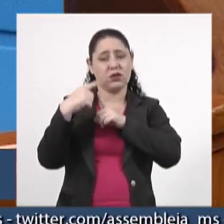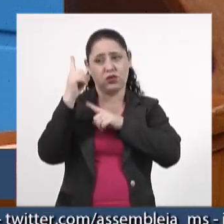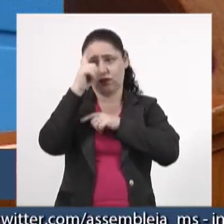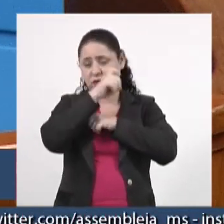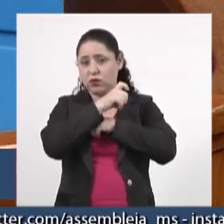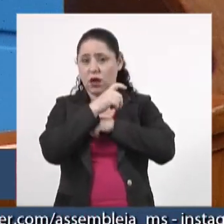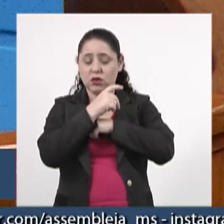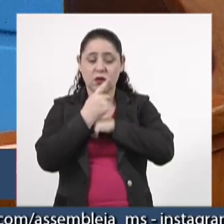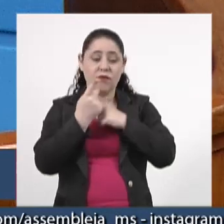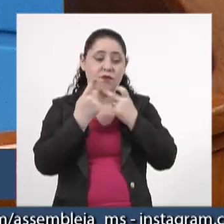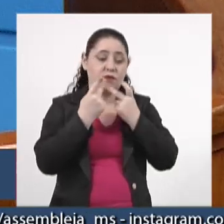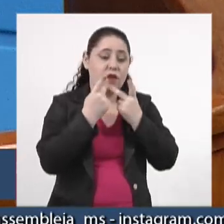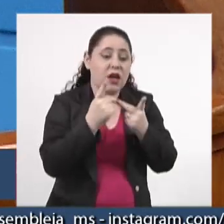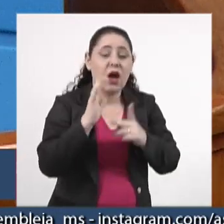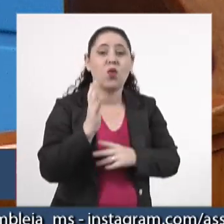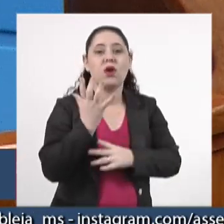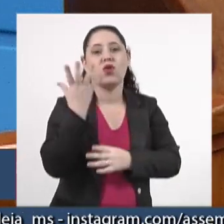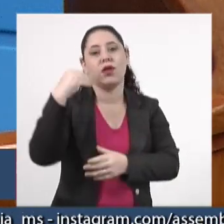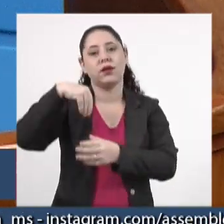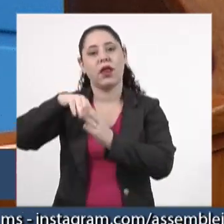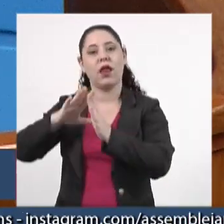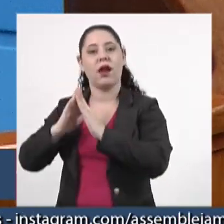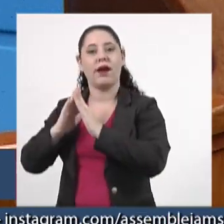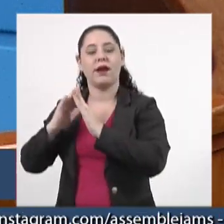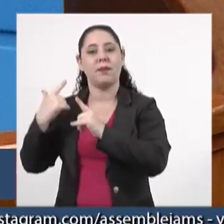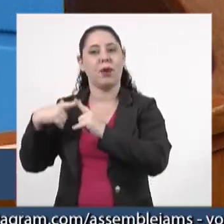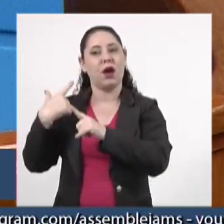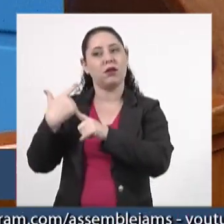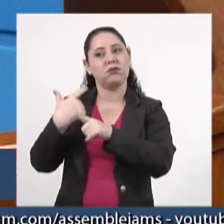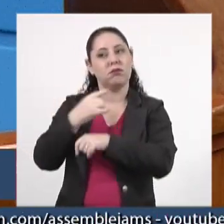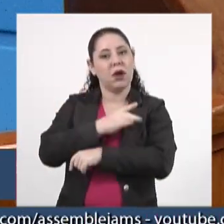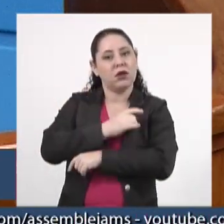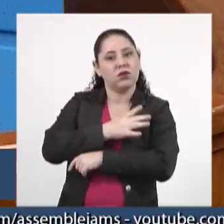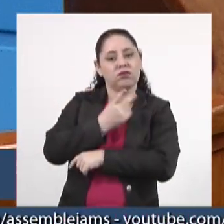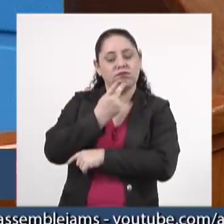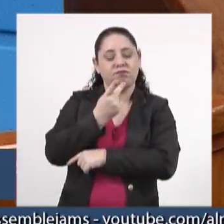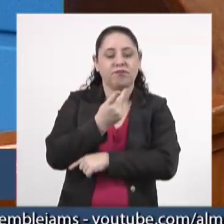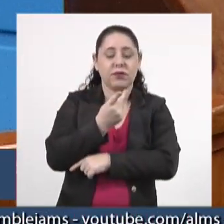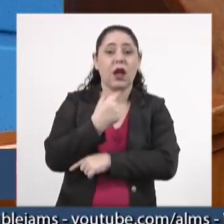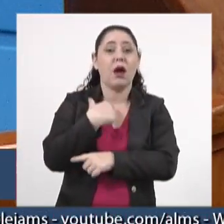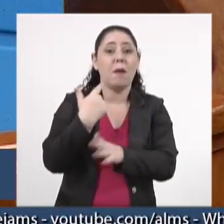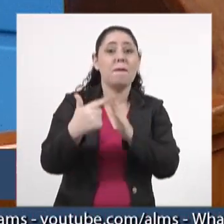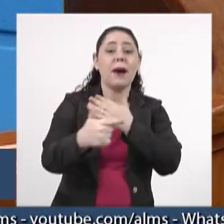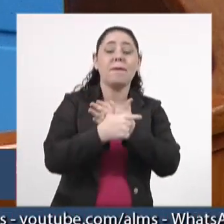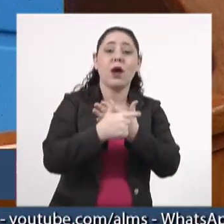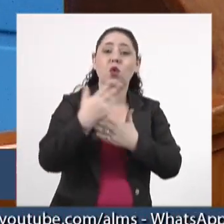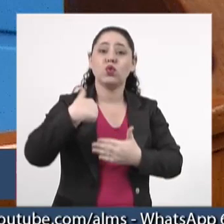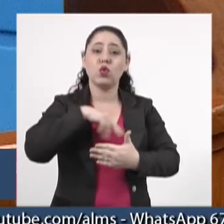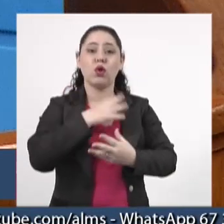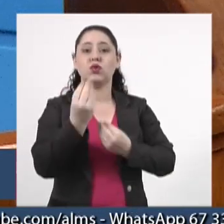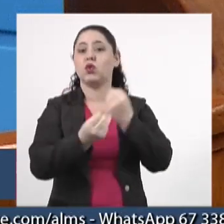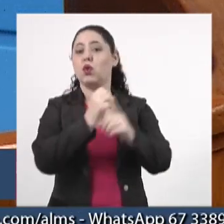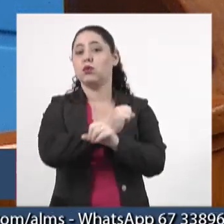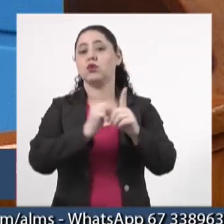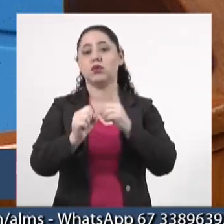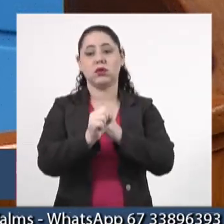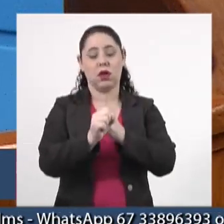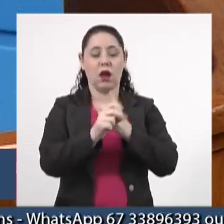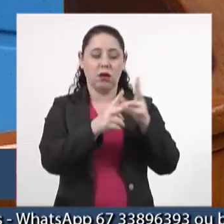dificuldade em contar o que está acontecendo. E por ela ter esse medo, ela não conseguir contar, esse é o nosso papel, enquanto